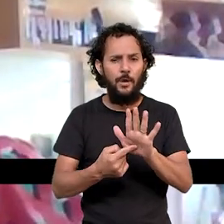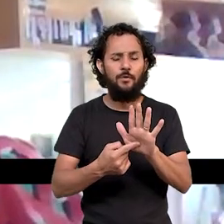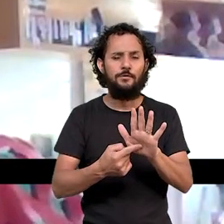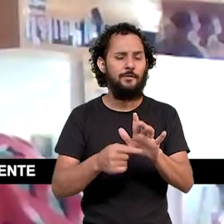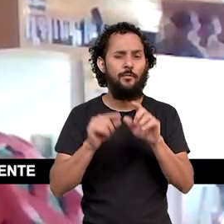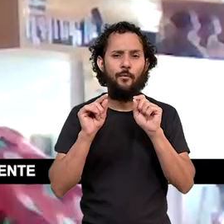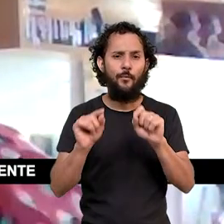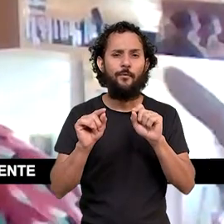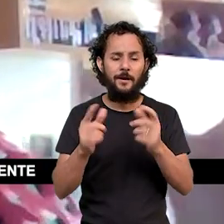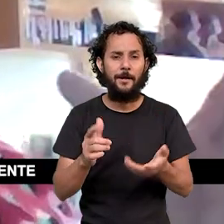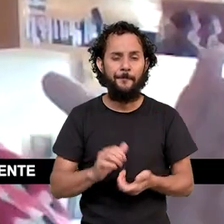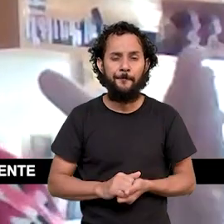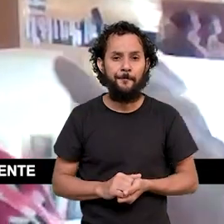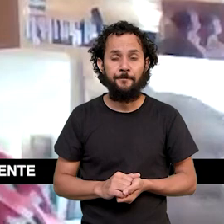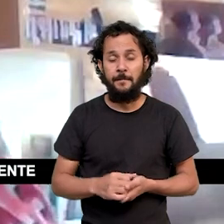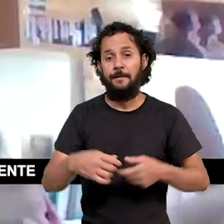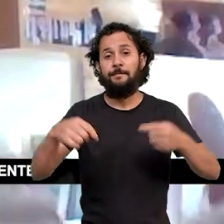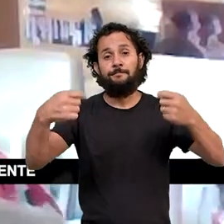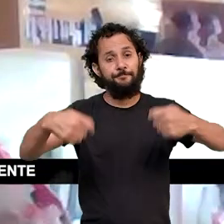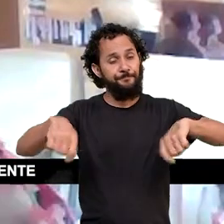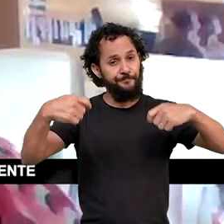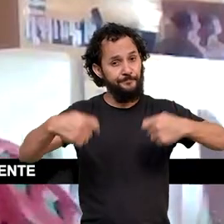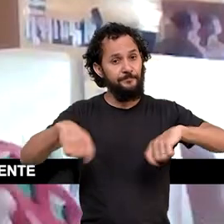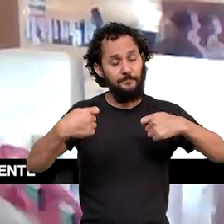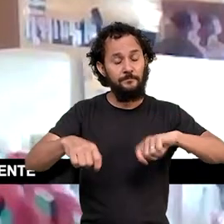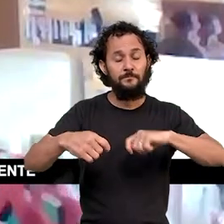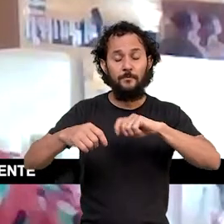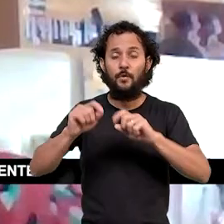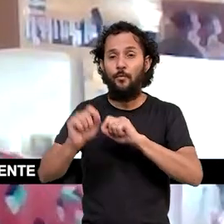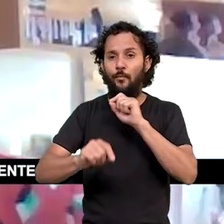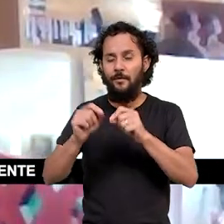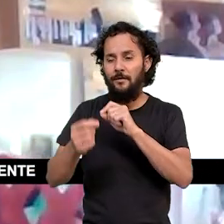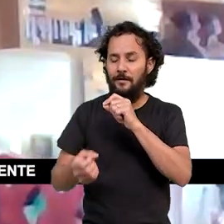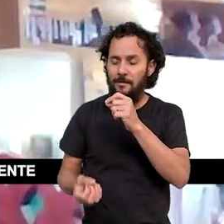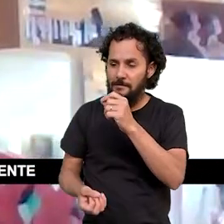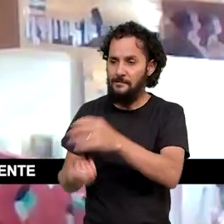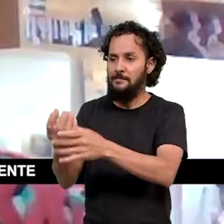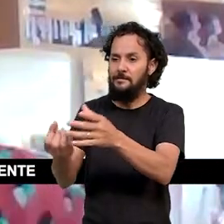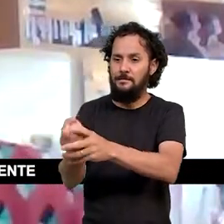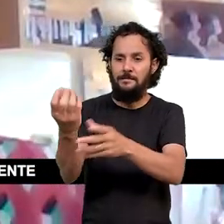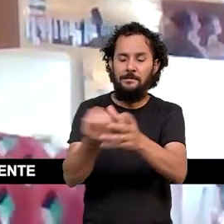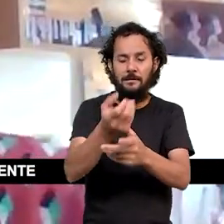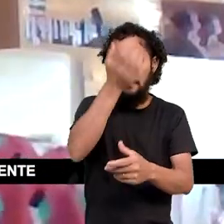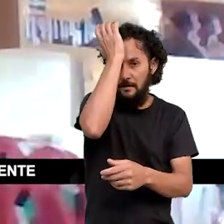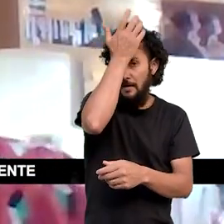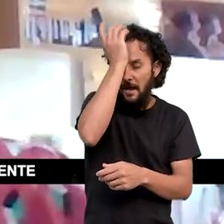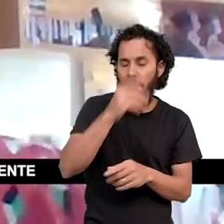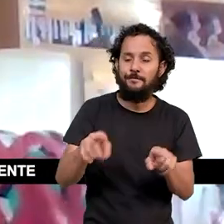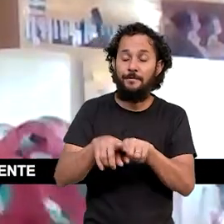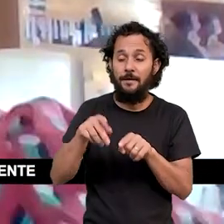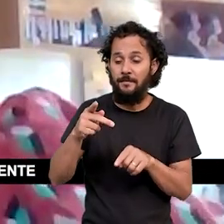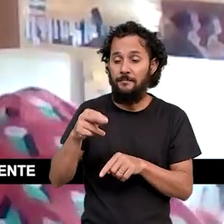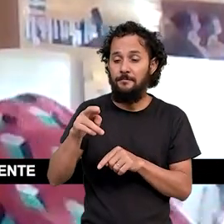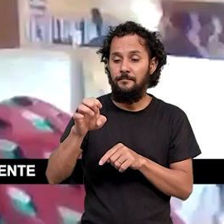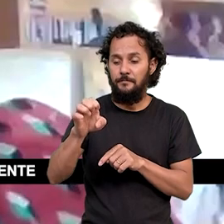aponta a necessidade de constituição de creches e